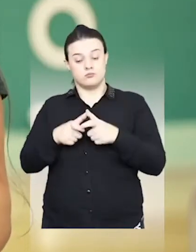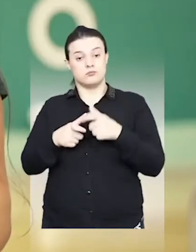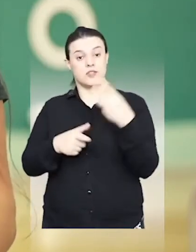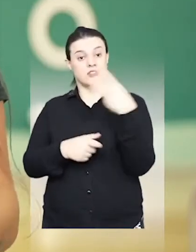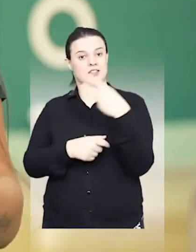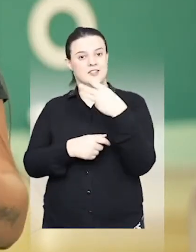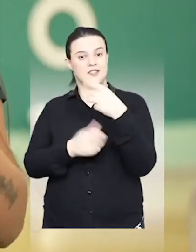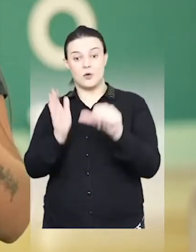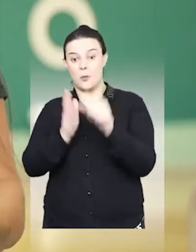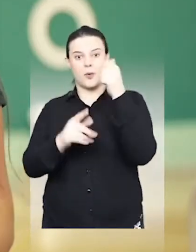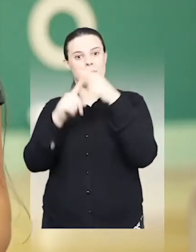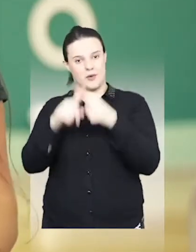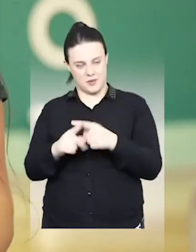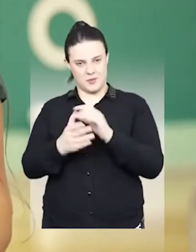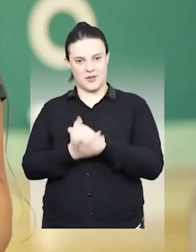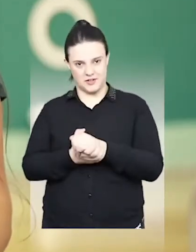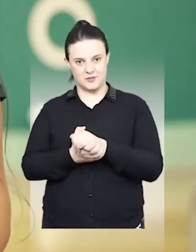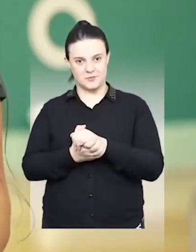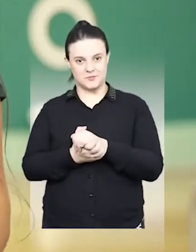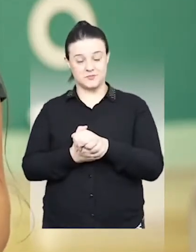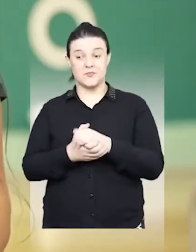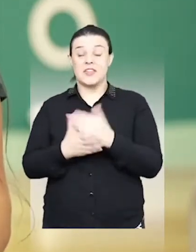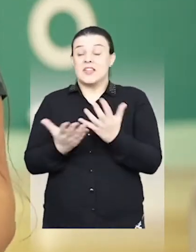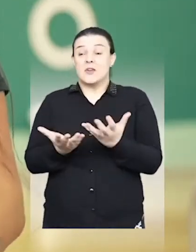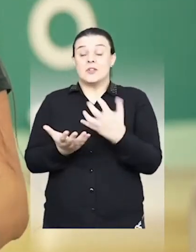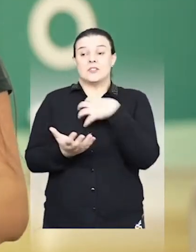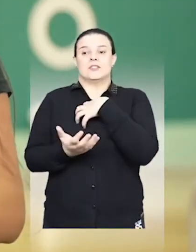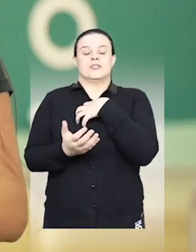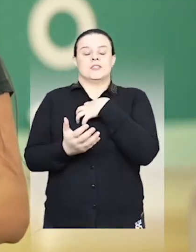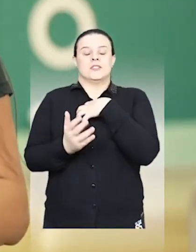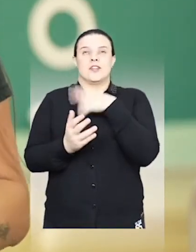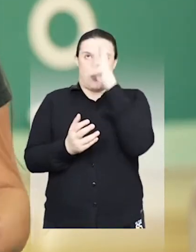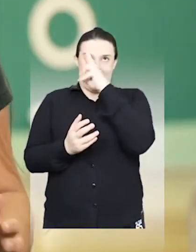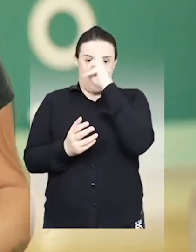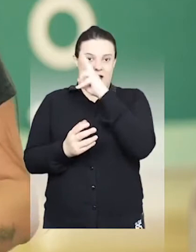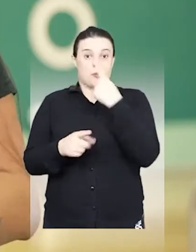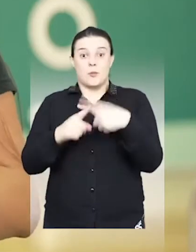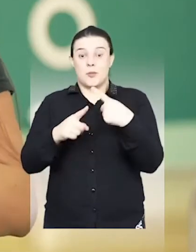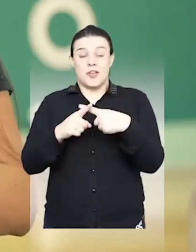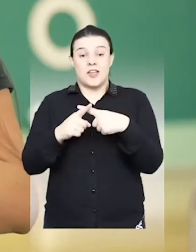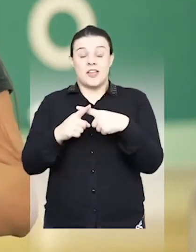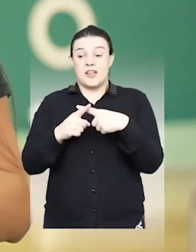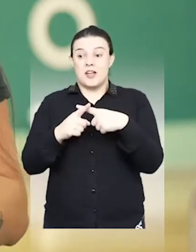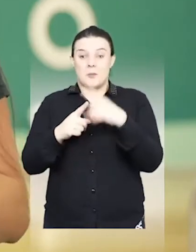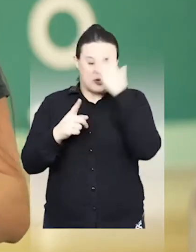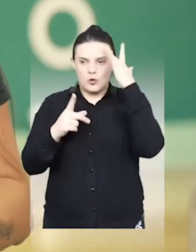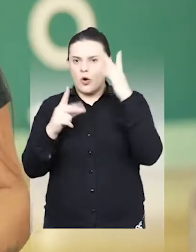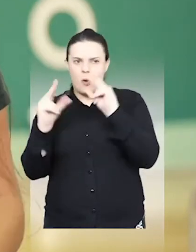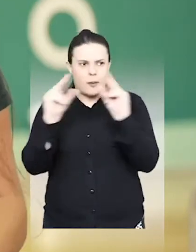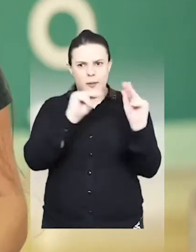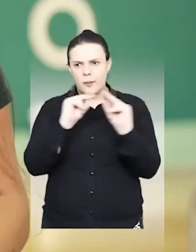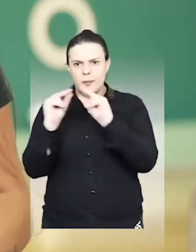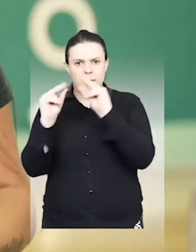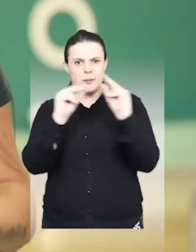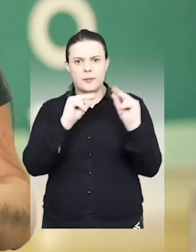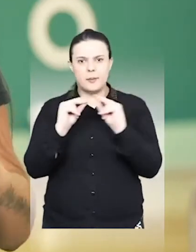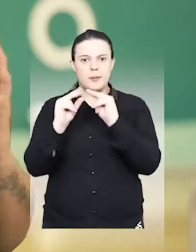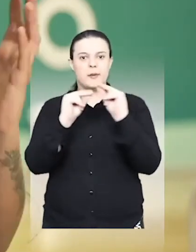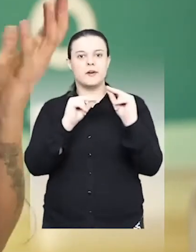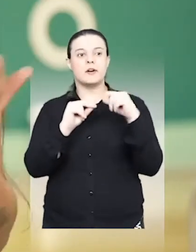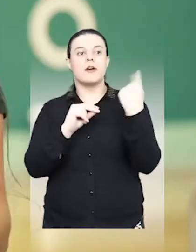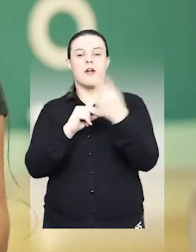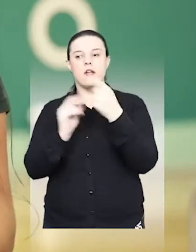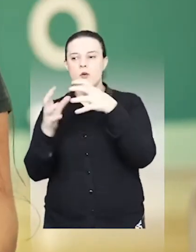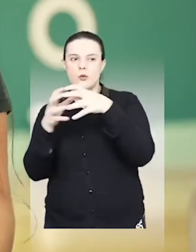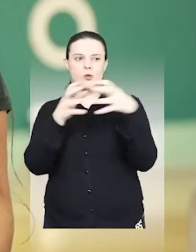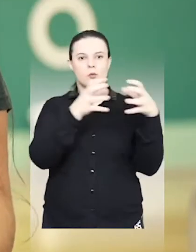3º lugar no nosso primeiro campeonato. Foi assim, foi muito marcante, porque foi muito bafafá entre